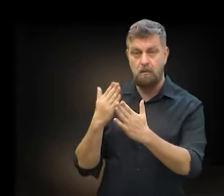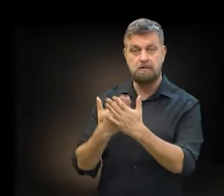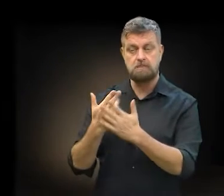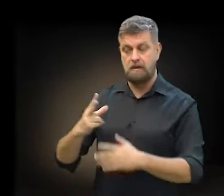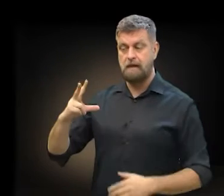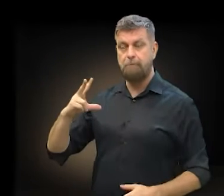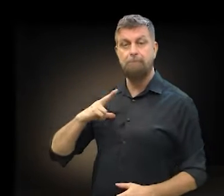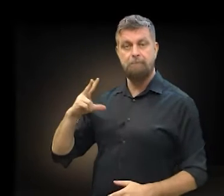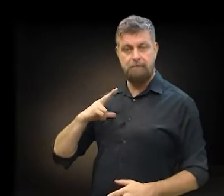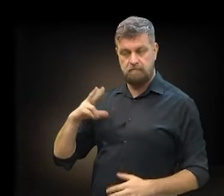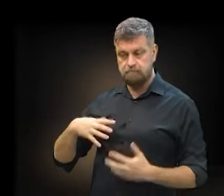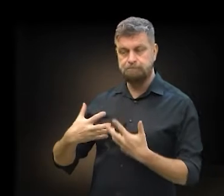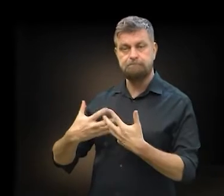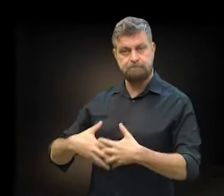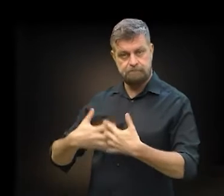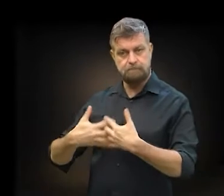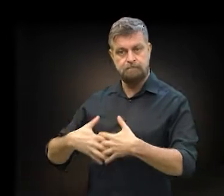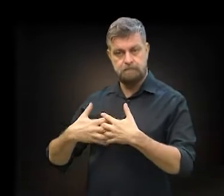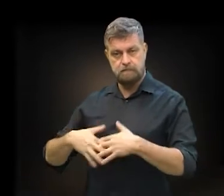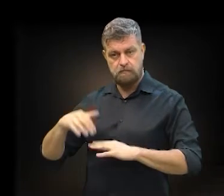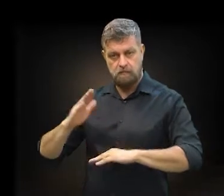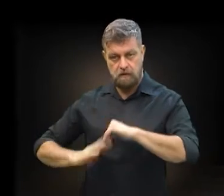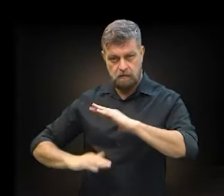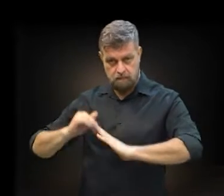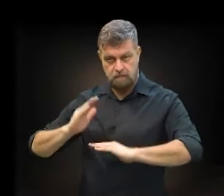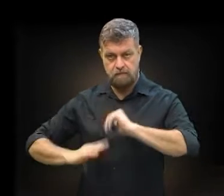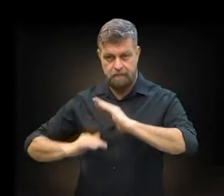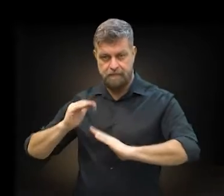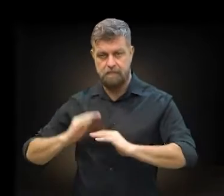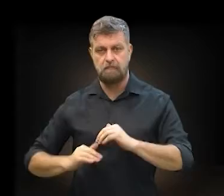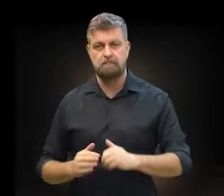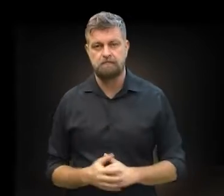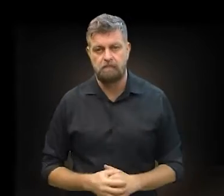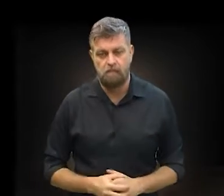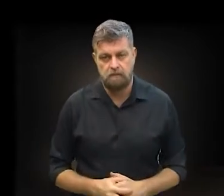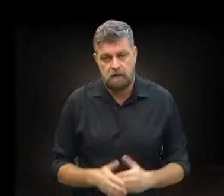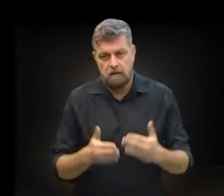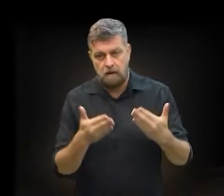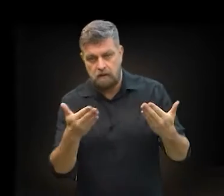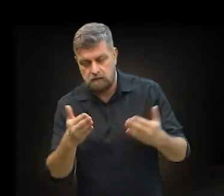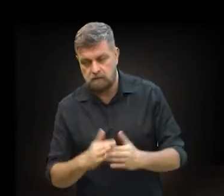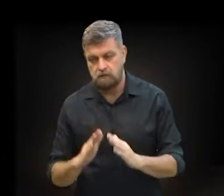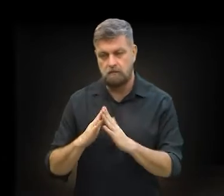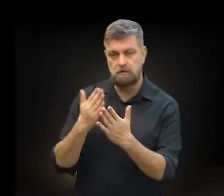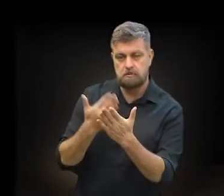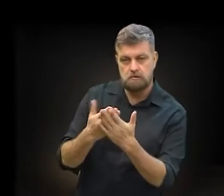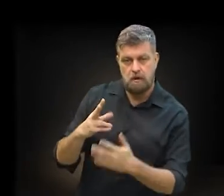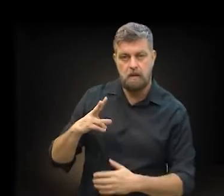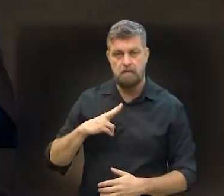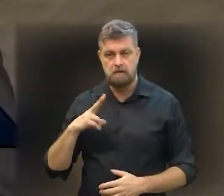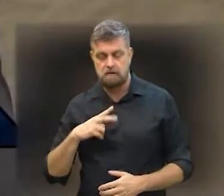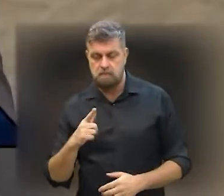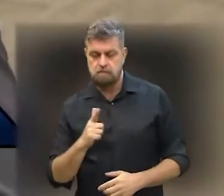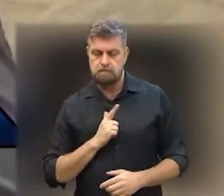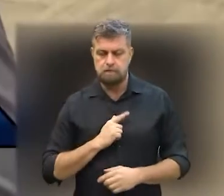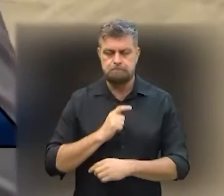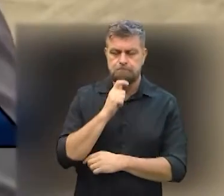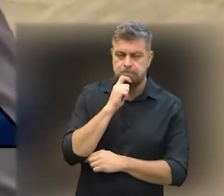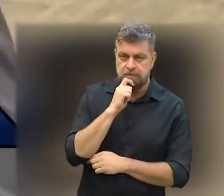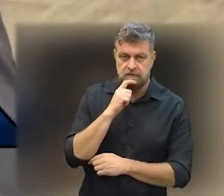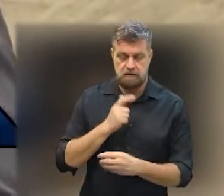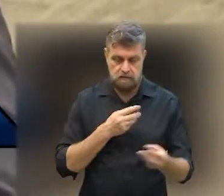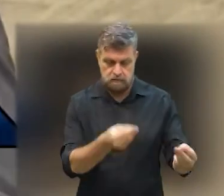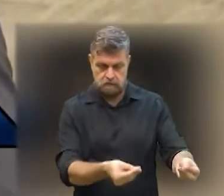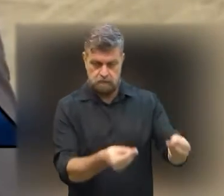ser implementado e colocado em prática em escolas privadas. Então, um particular que tem a sua escola,